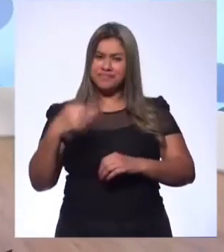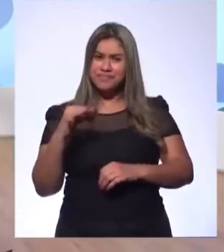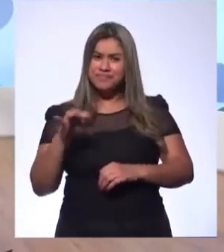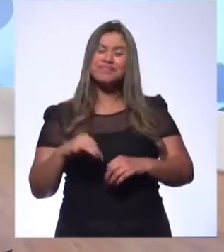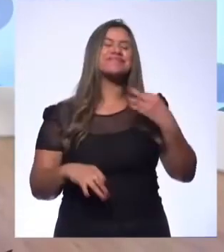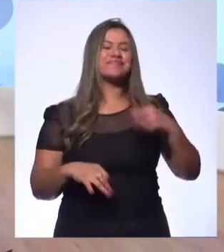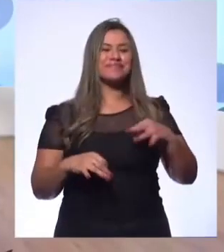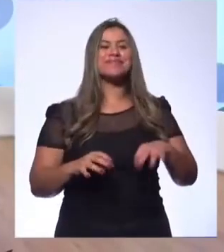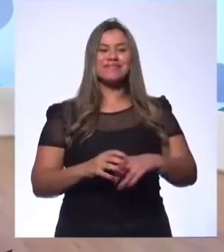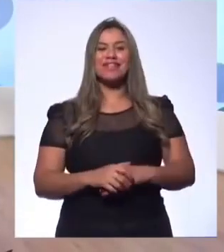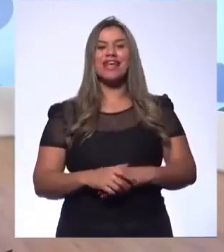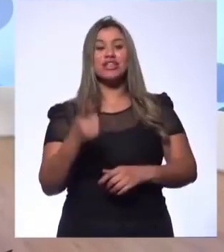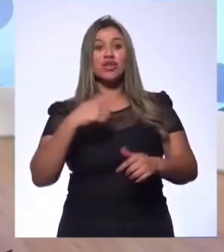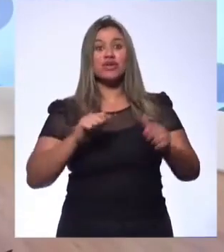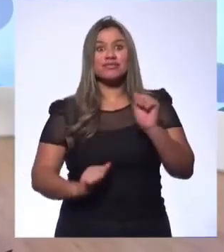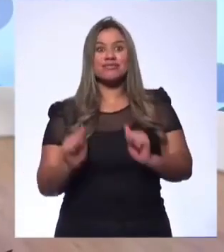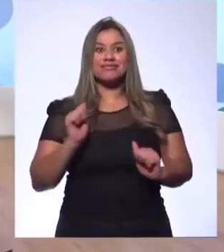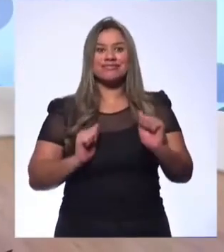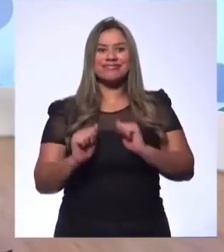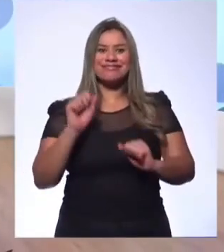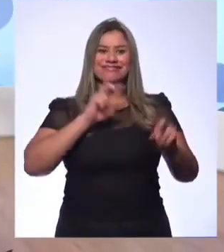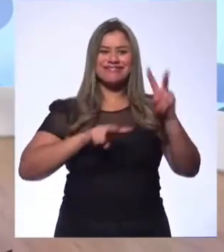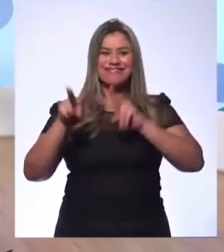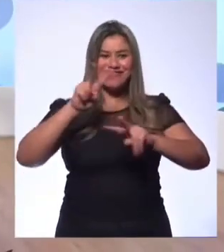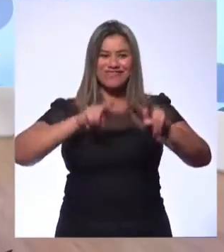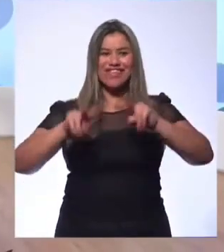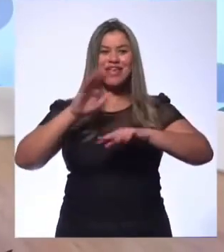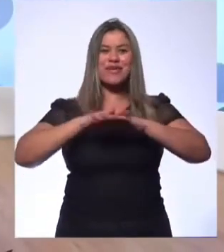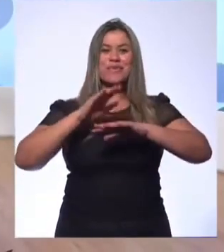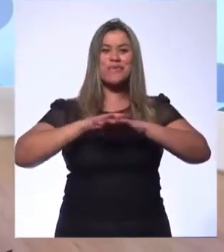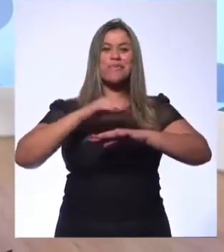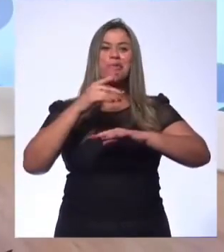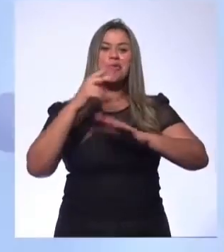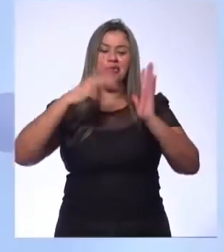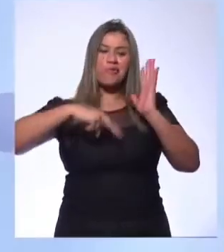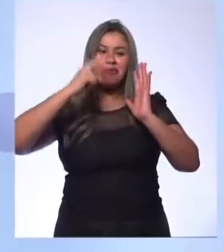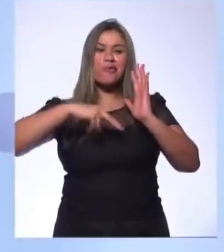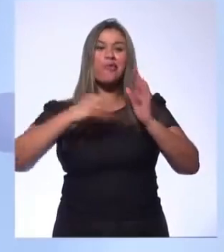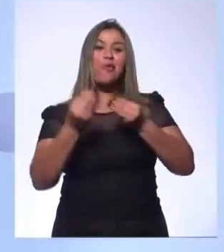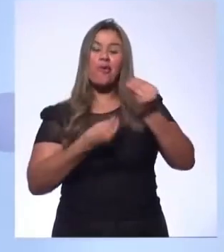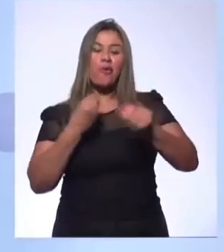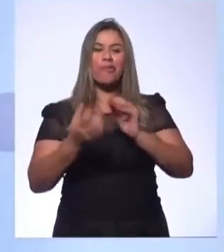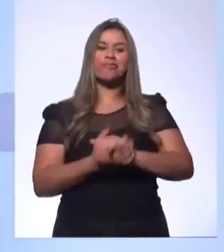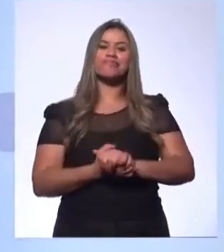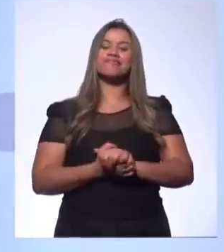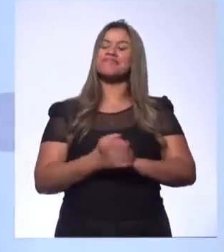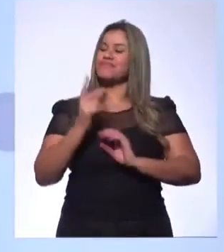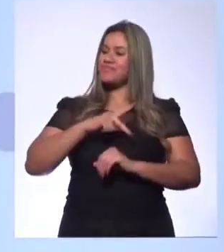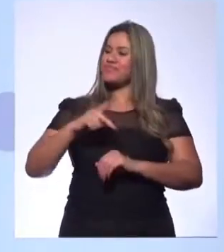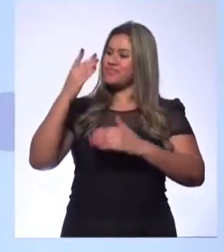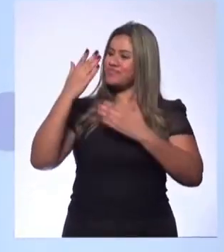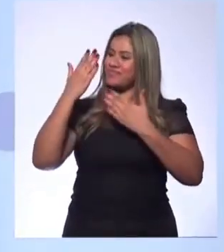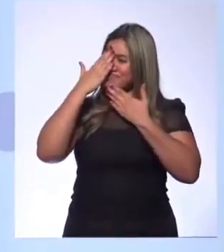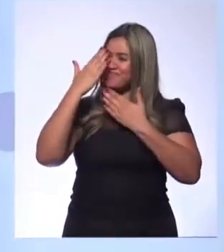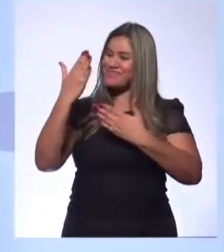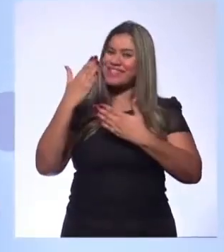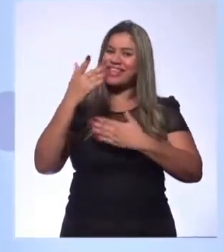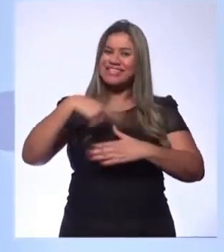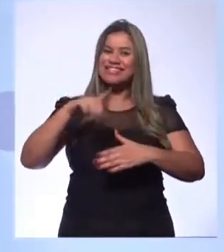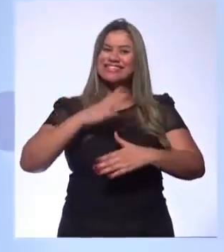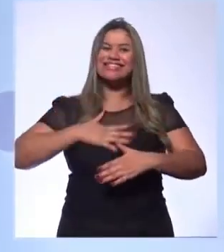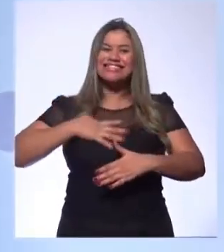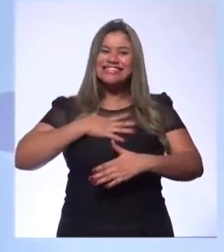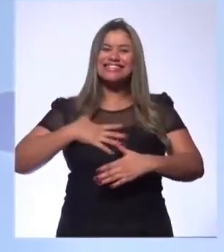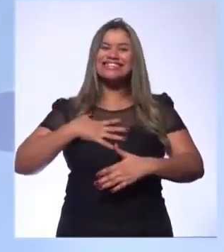ansiosos para ouvir, assistir, ver a sua leitura dramática. Professora Tayana, foi muito bacana a aula de hoje. Gostei muito